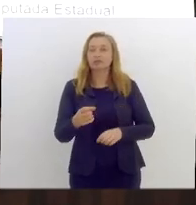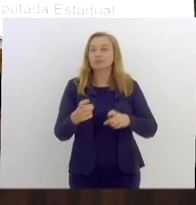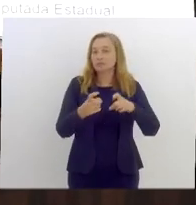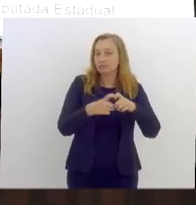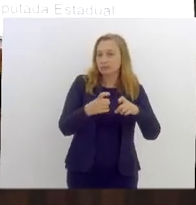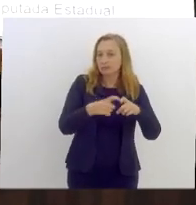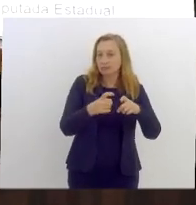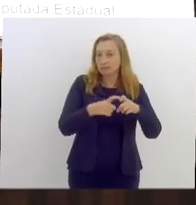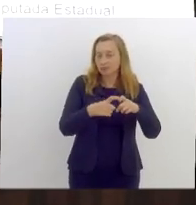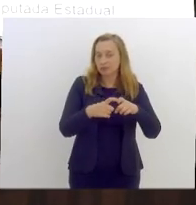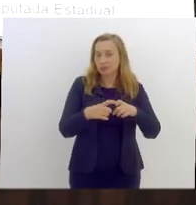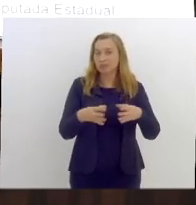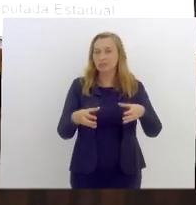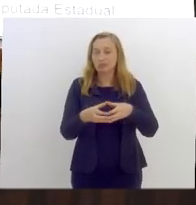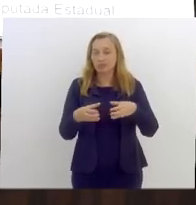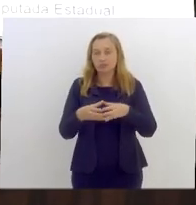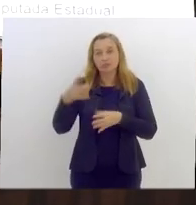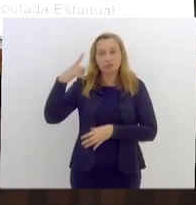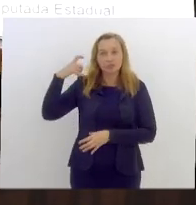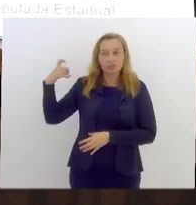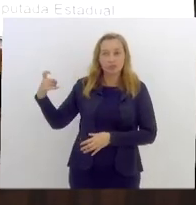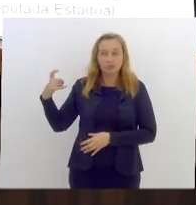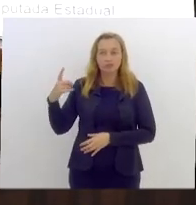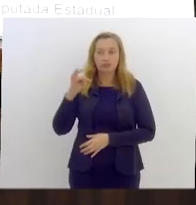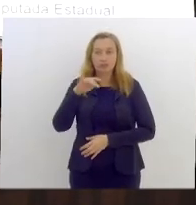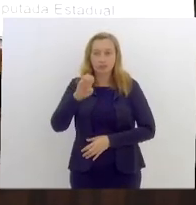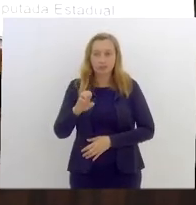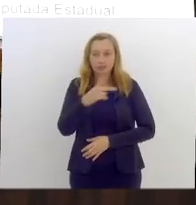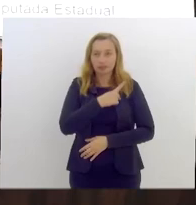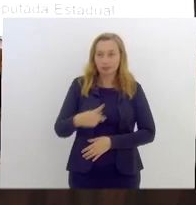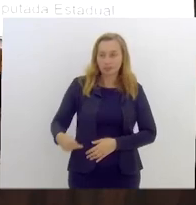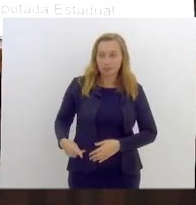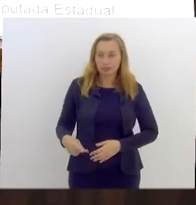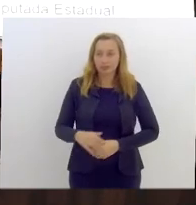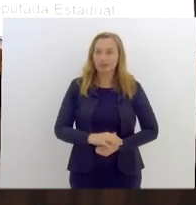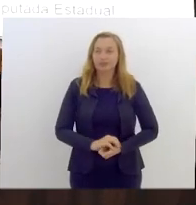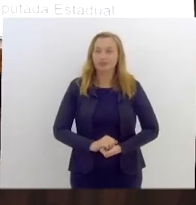Som, os assessores do gabinete da presidência. E como